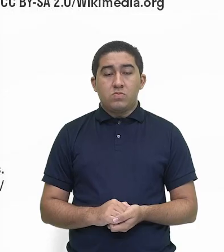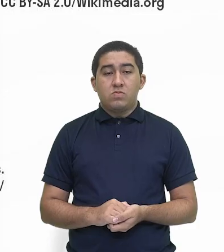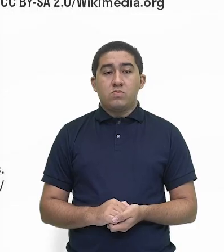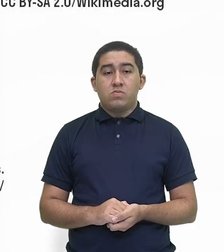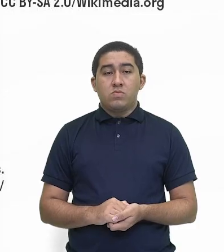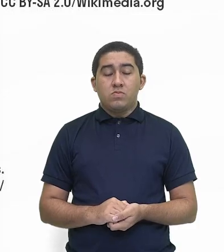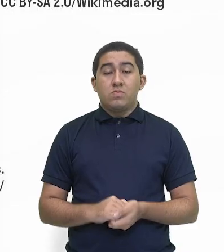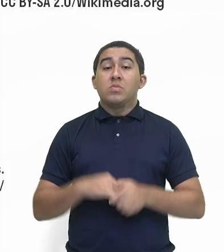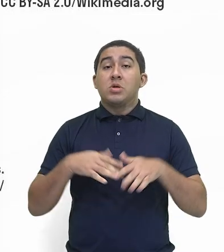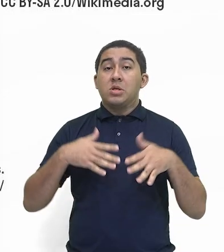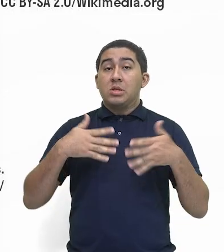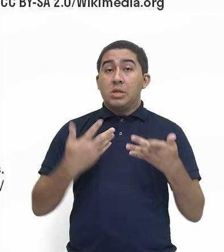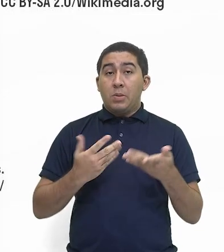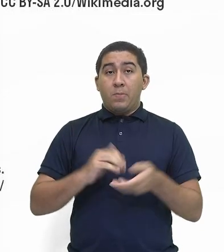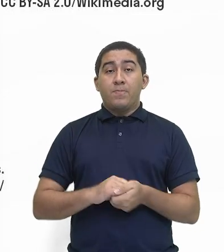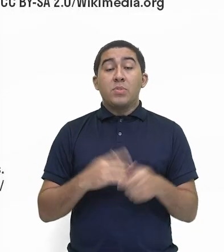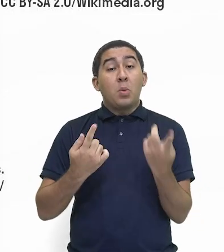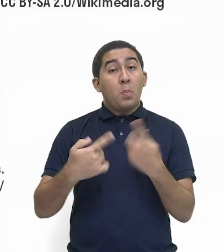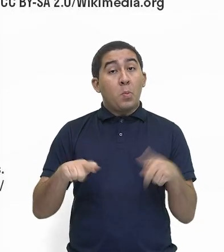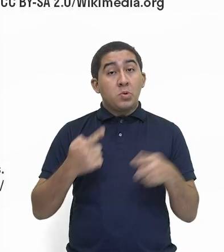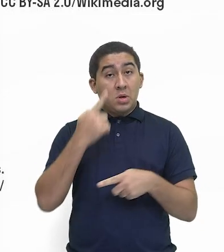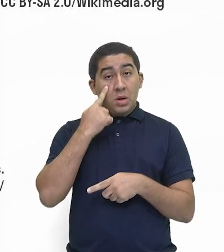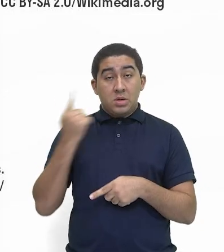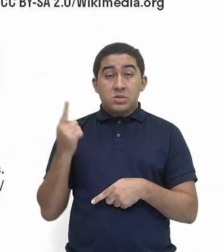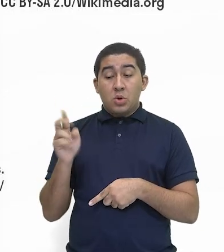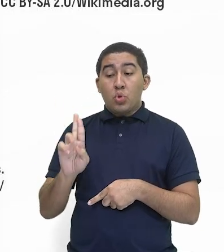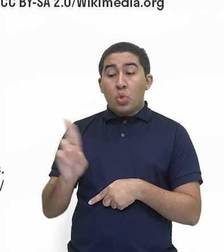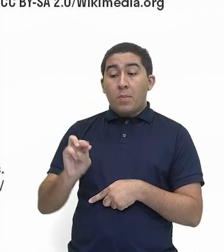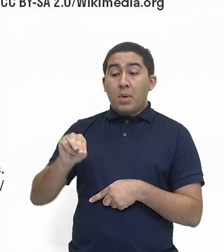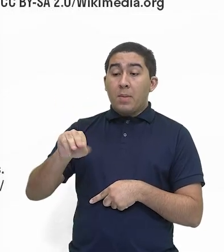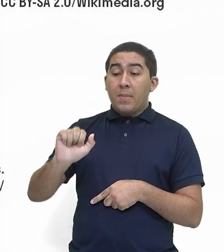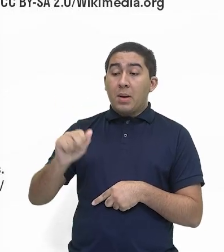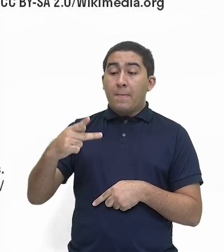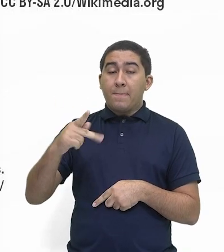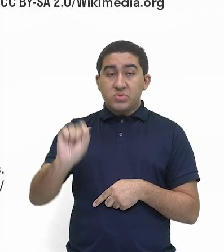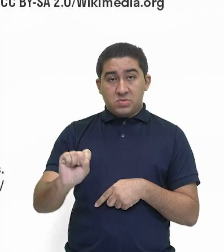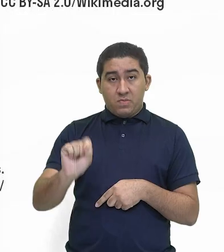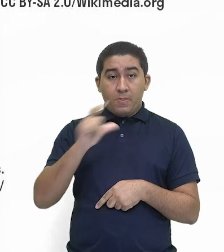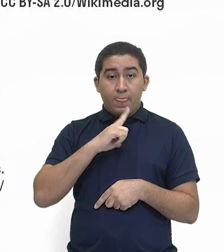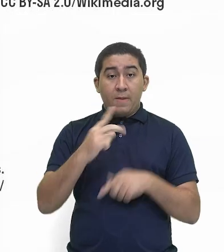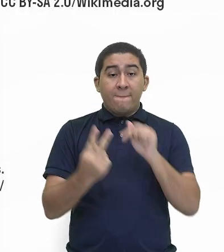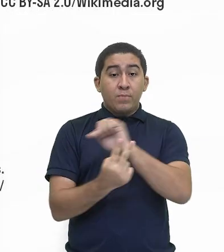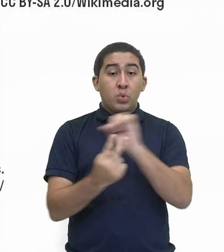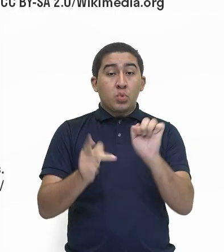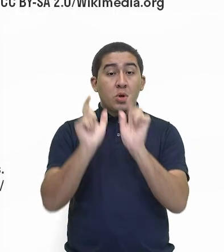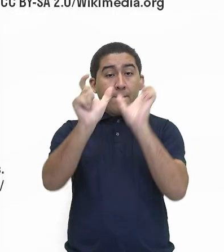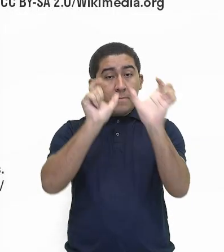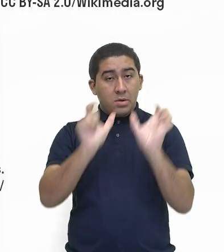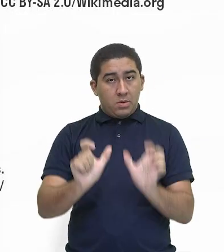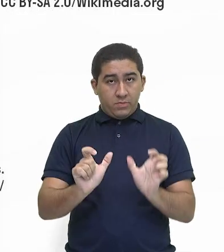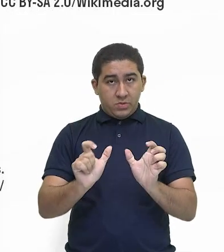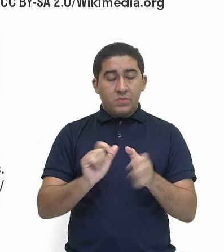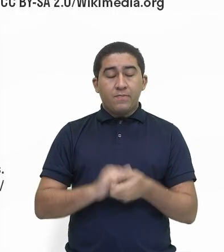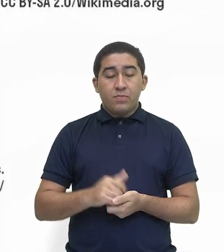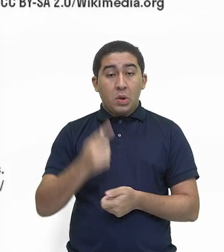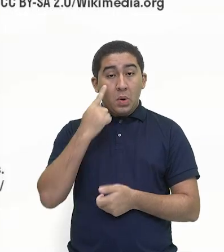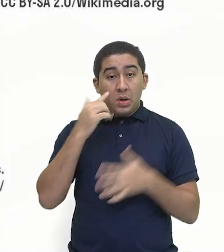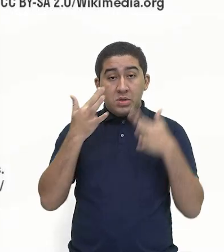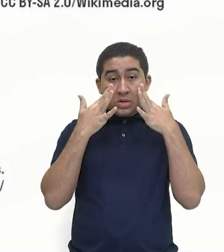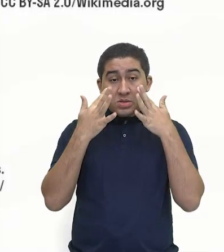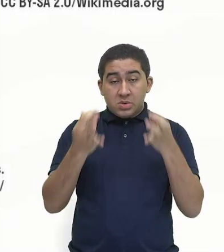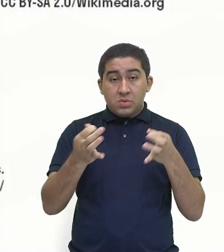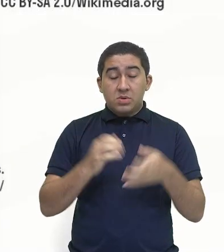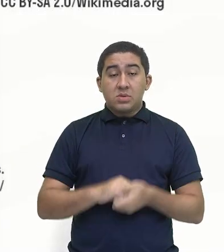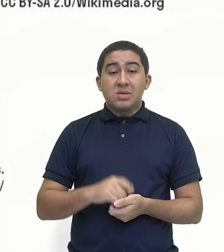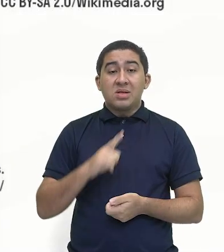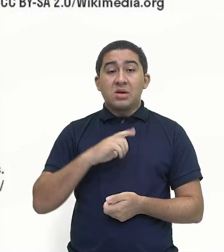away? Bom, esta música aí, como eu falei, se chama Maps, e eu destaquei duas palavrinhas aqui para vocês. Olha só, nós